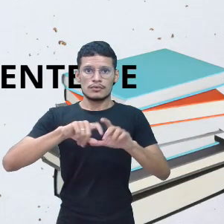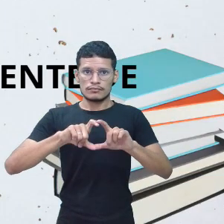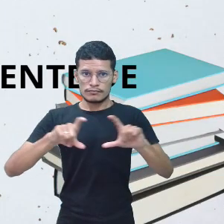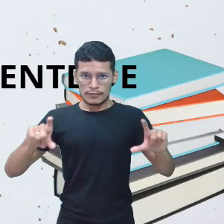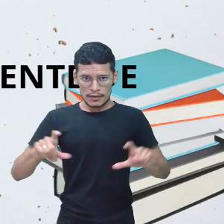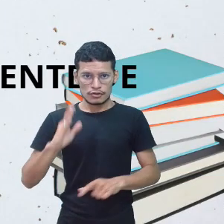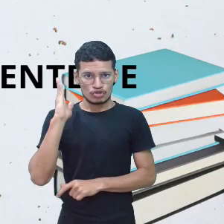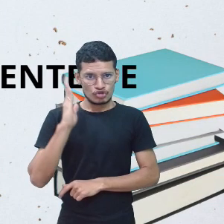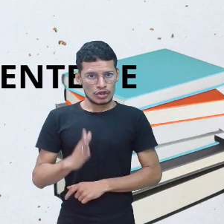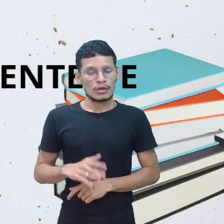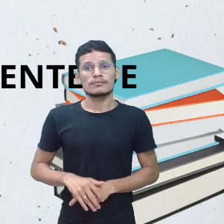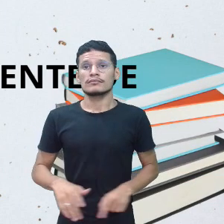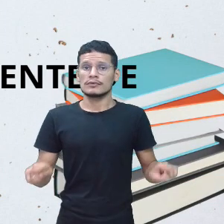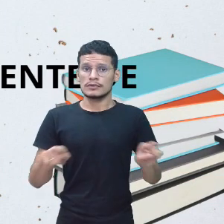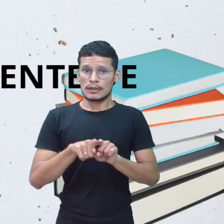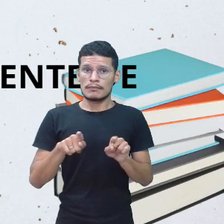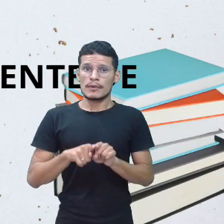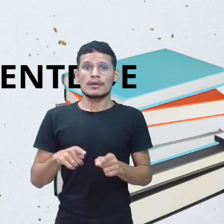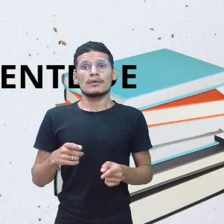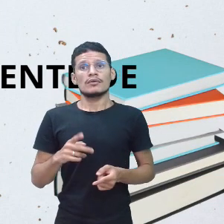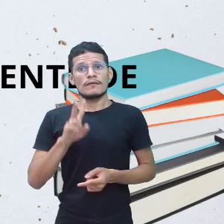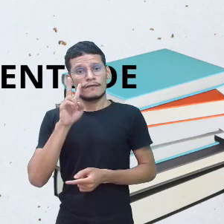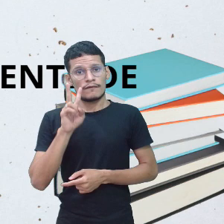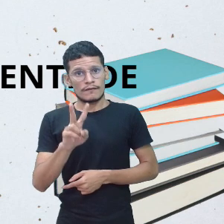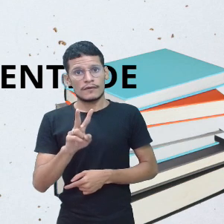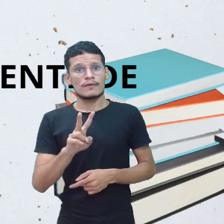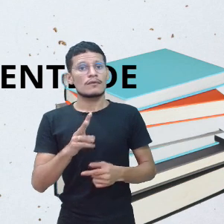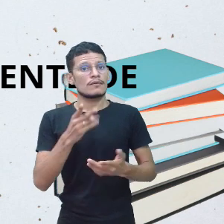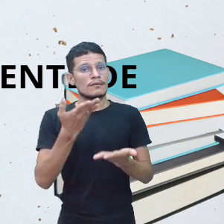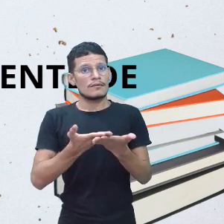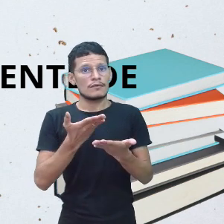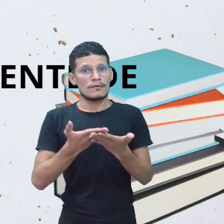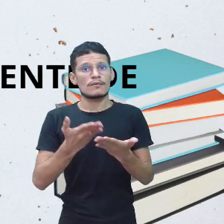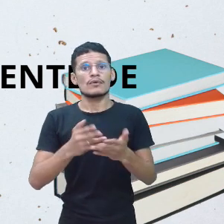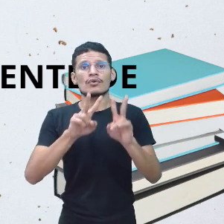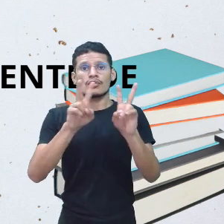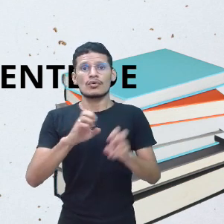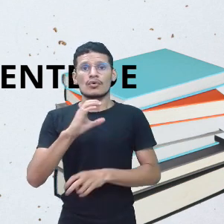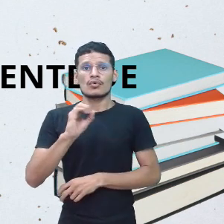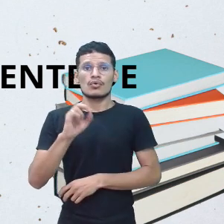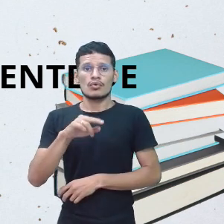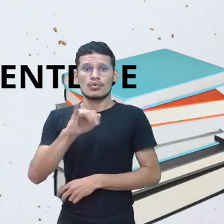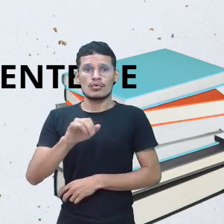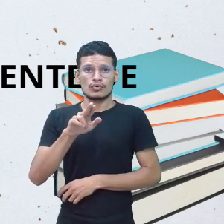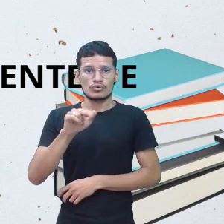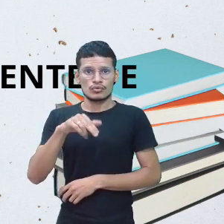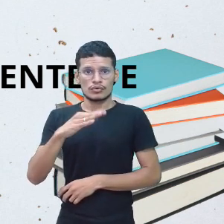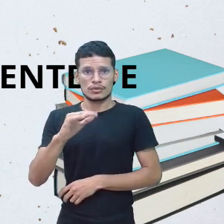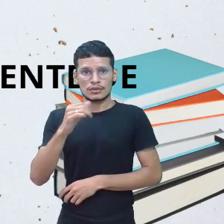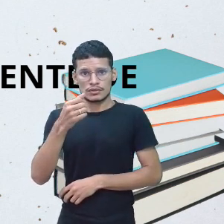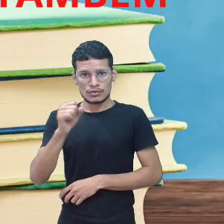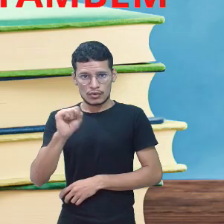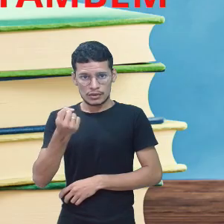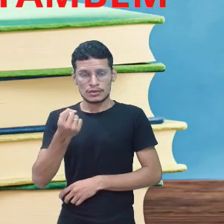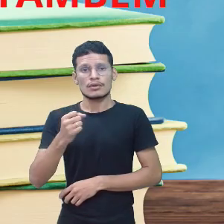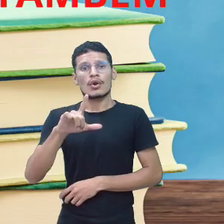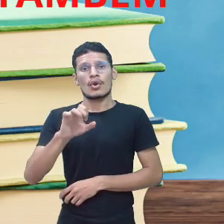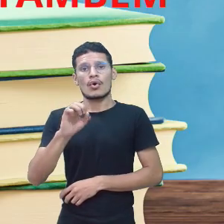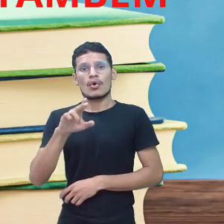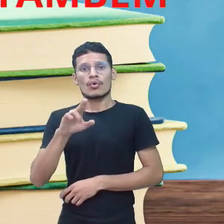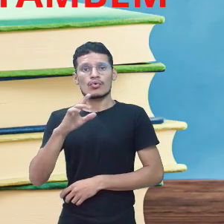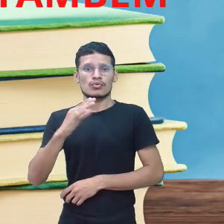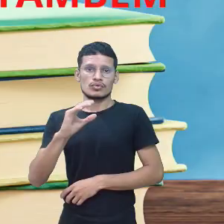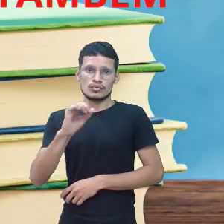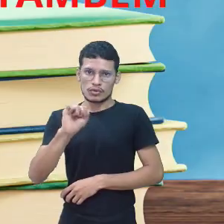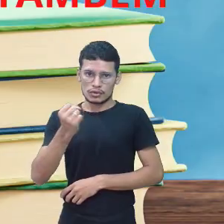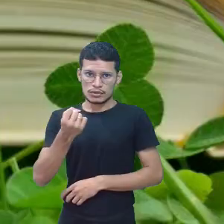exemplo. E vimos também as conjunções e locuções conjuntivas, que elas são importantes dentro da oração.